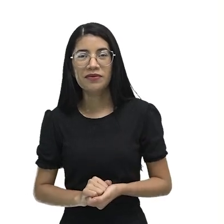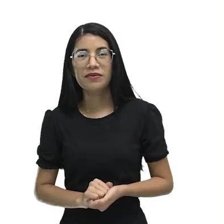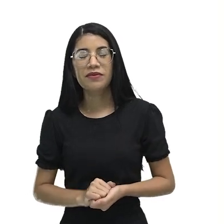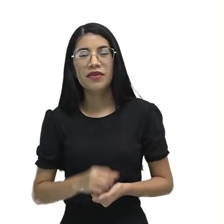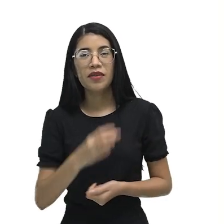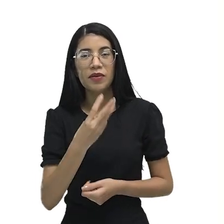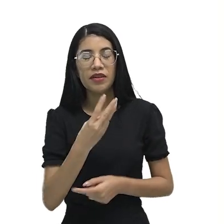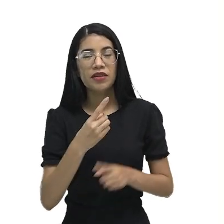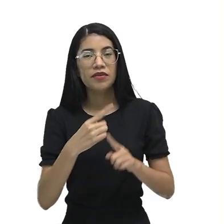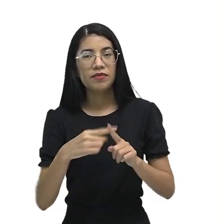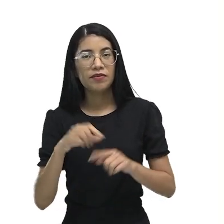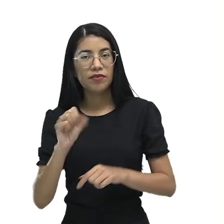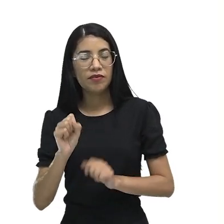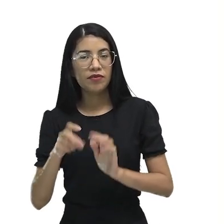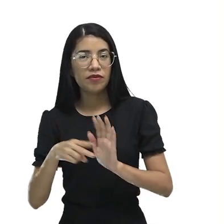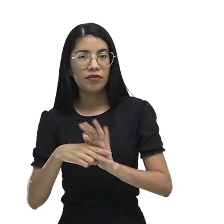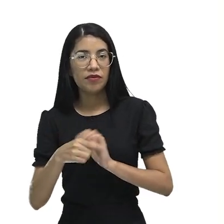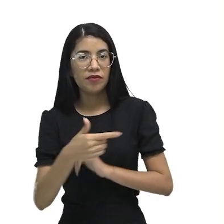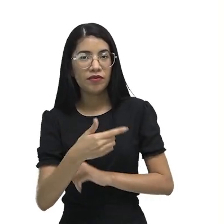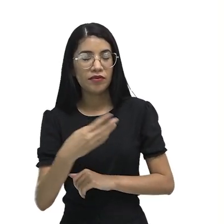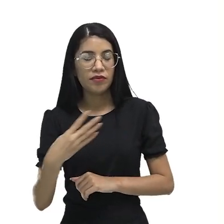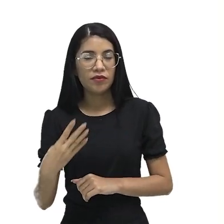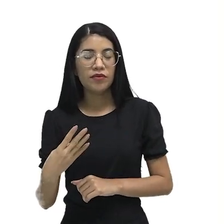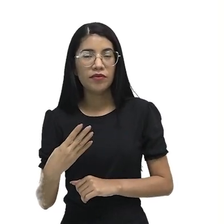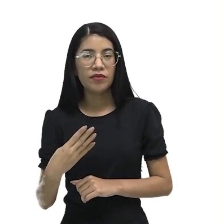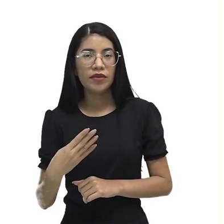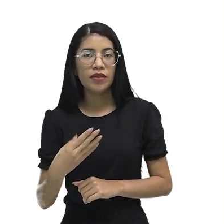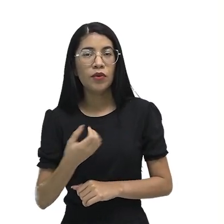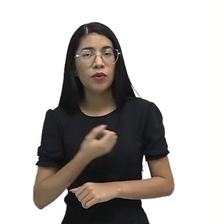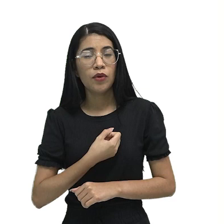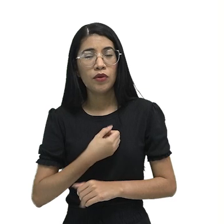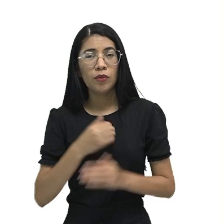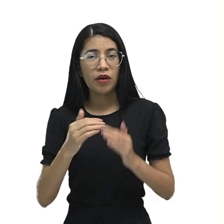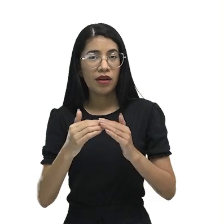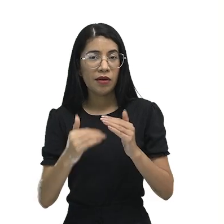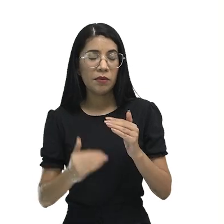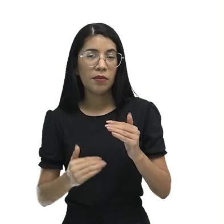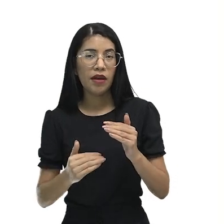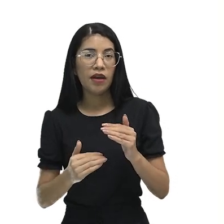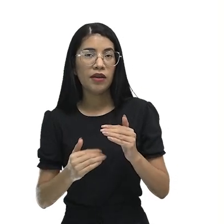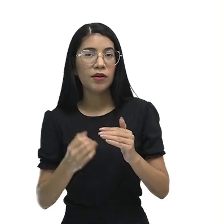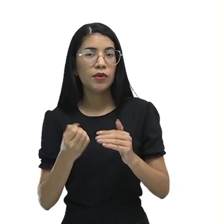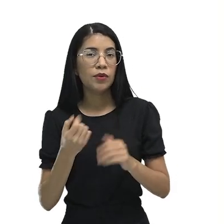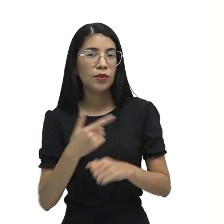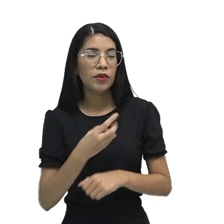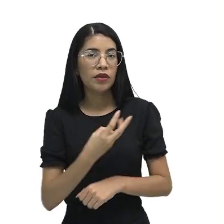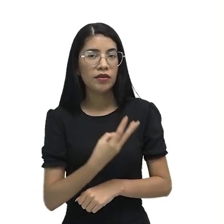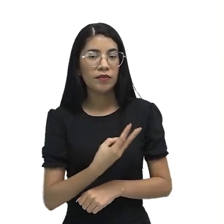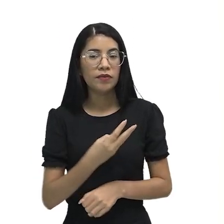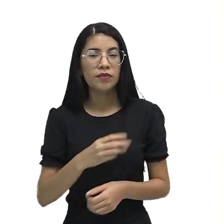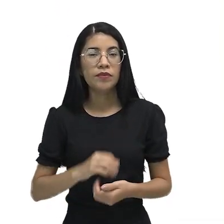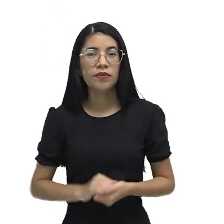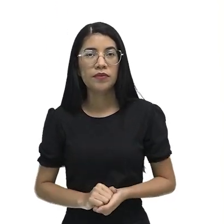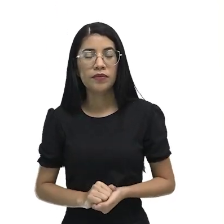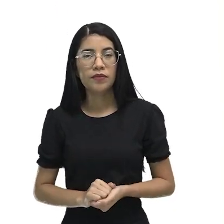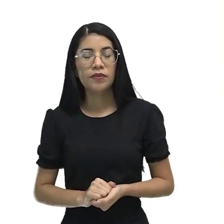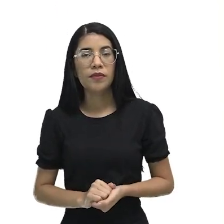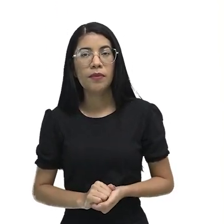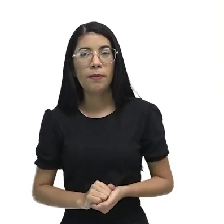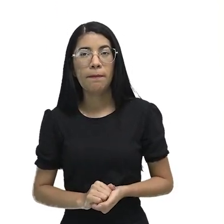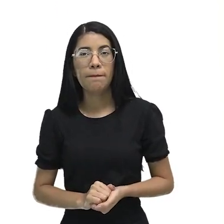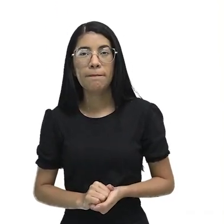3 vezes 8, 24, né? Eu já sei que vai dar um número menor que 3 aí. Vamos ver que número é esse.